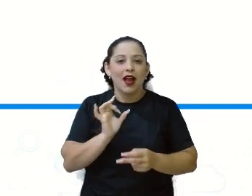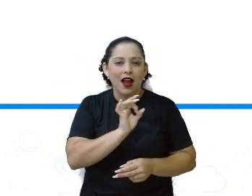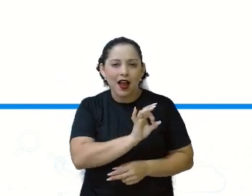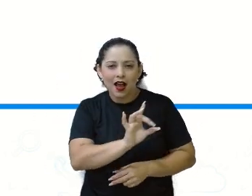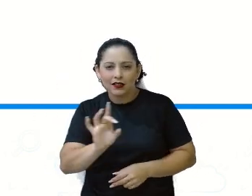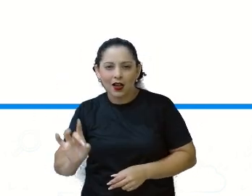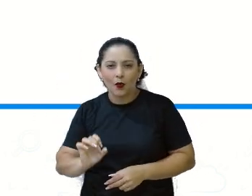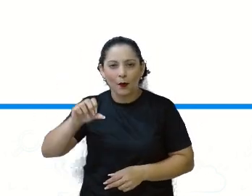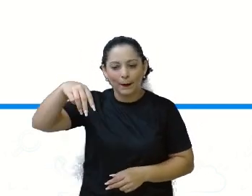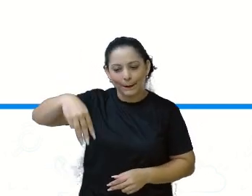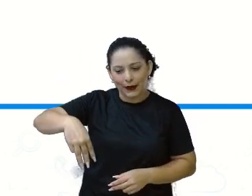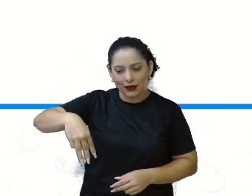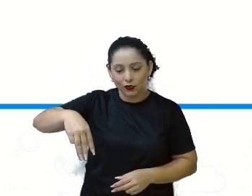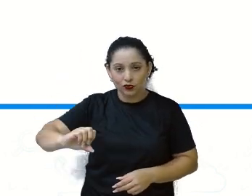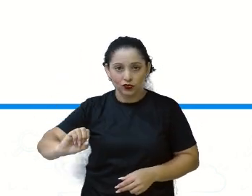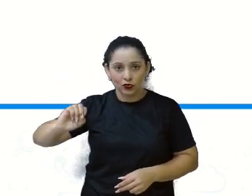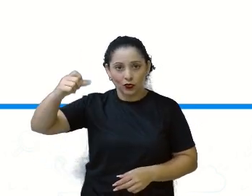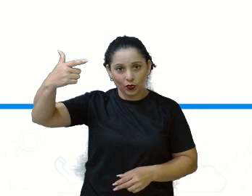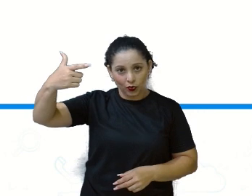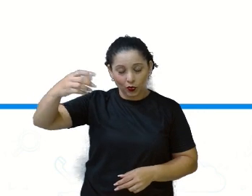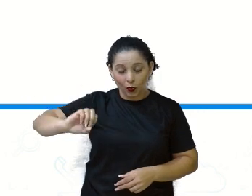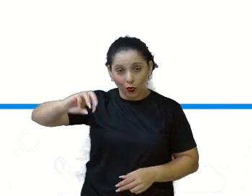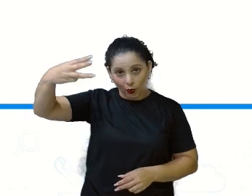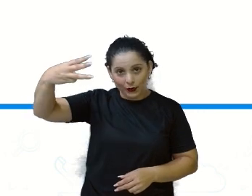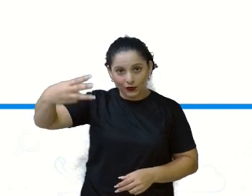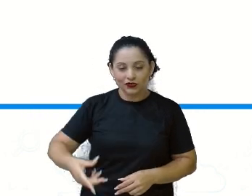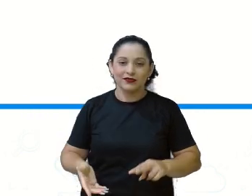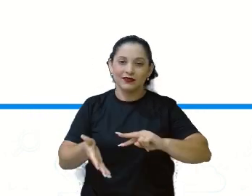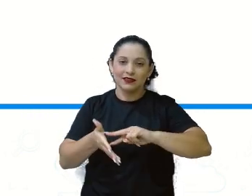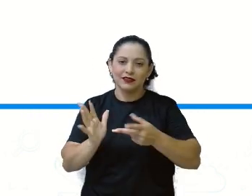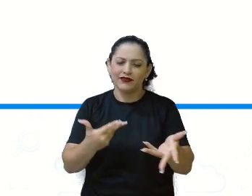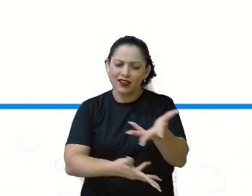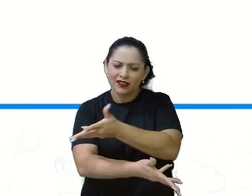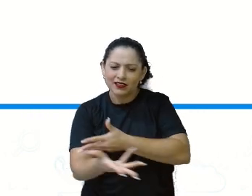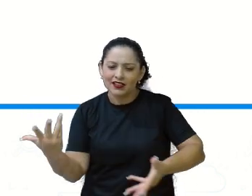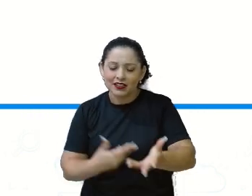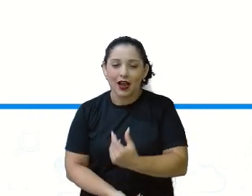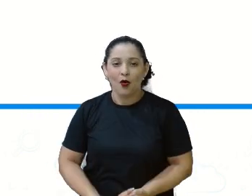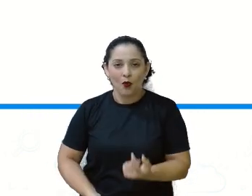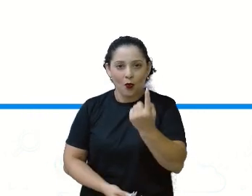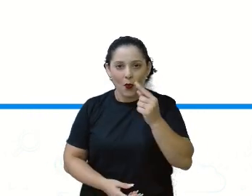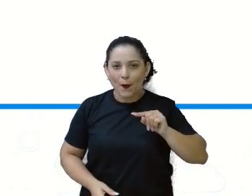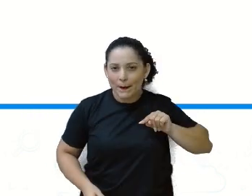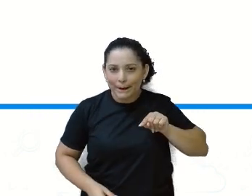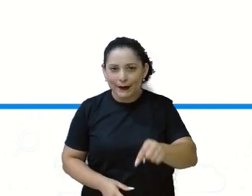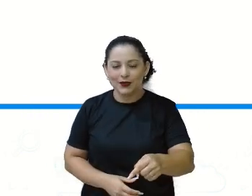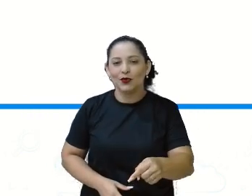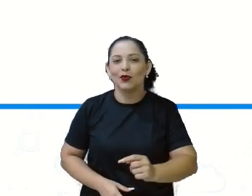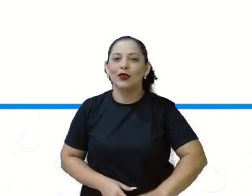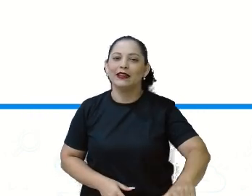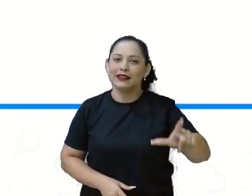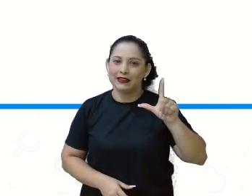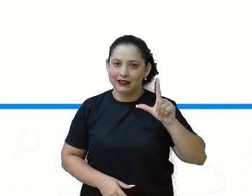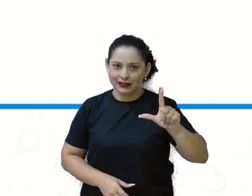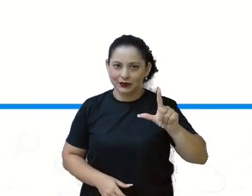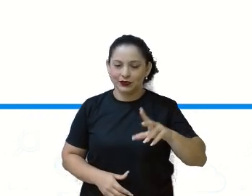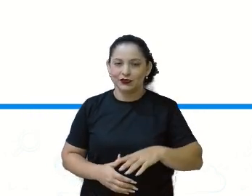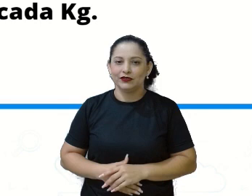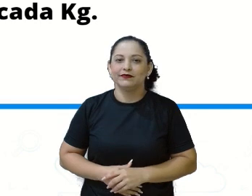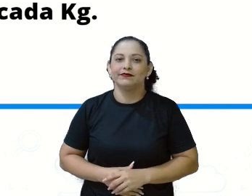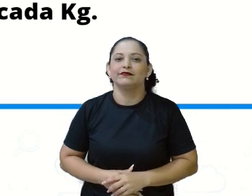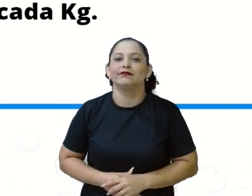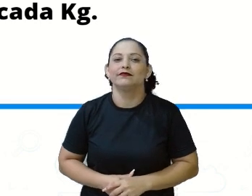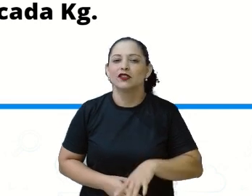vale 1.000 litros. Mas isso é outra história. Isso é só para você ficar esperto e identificar na